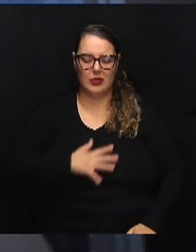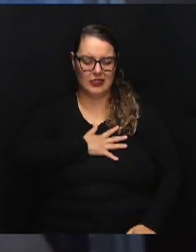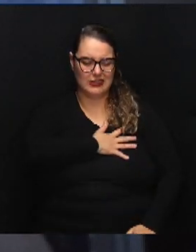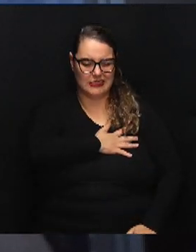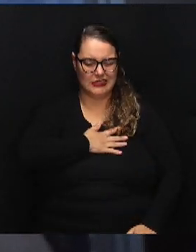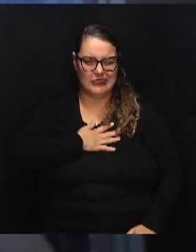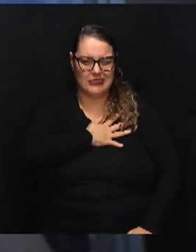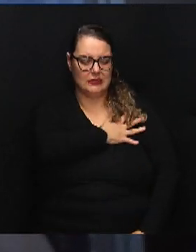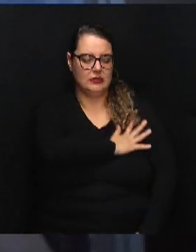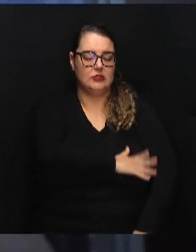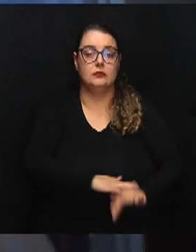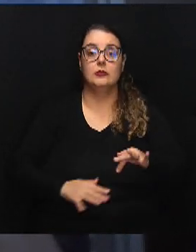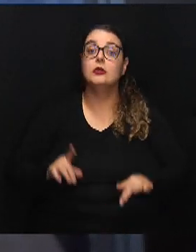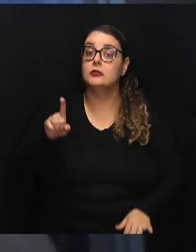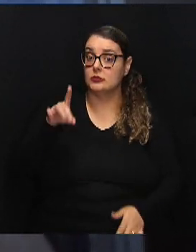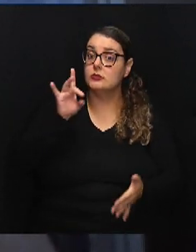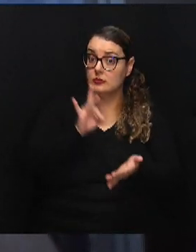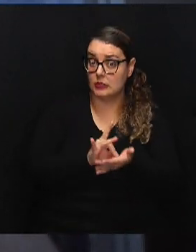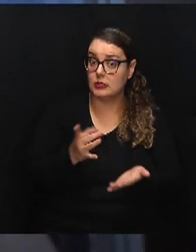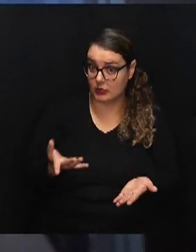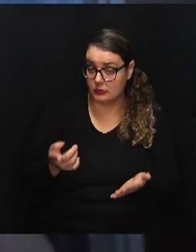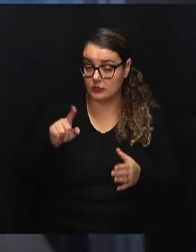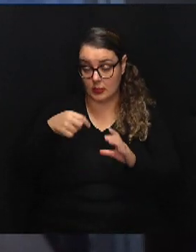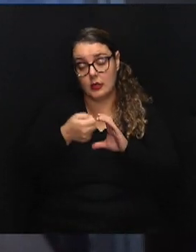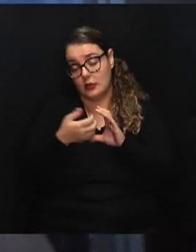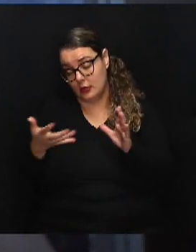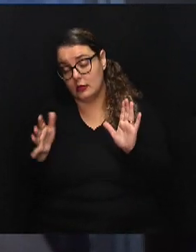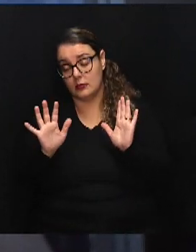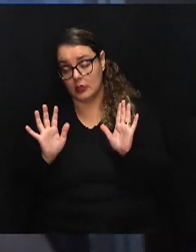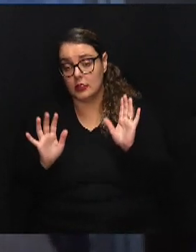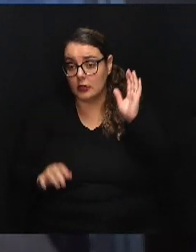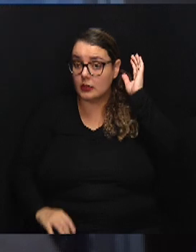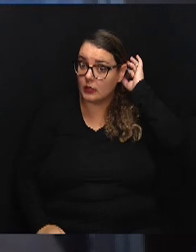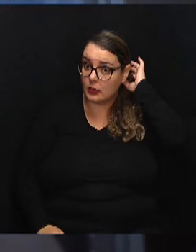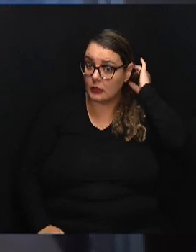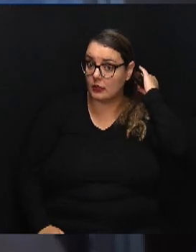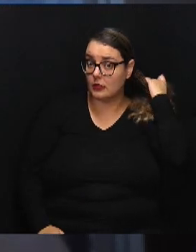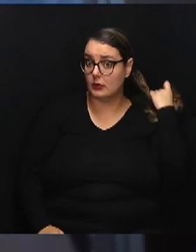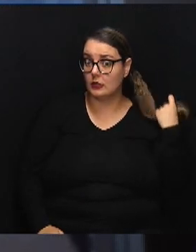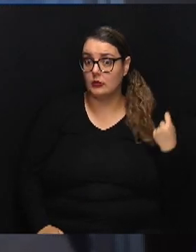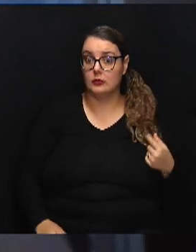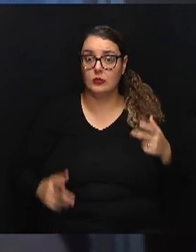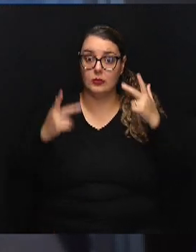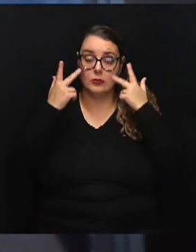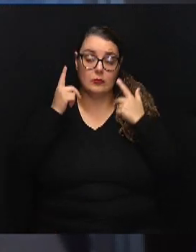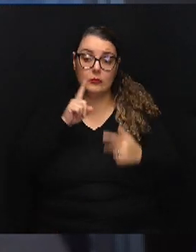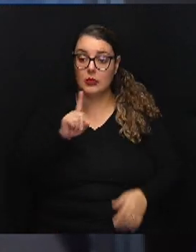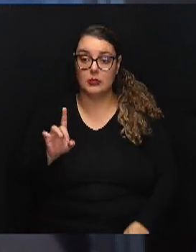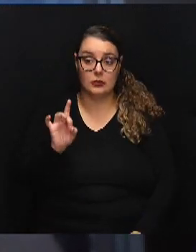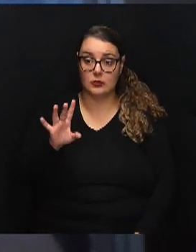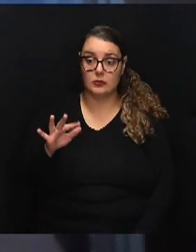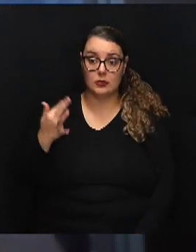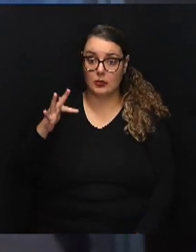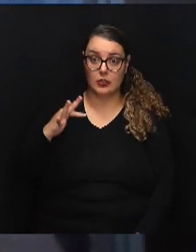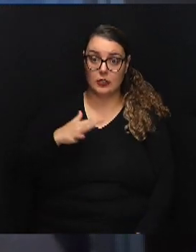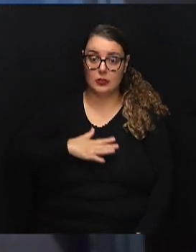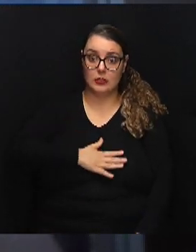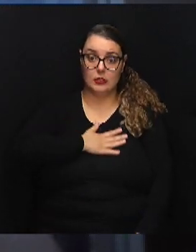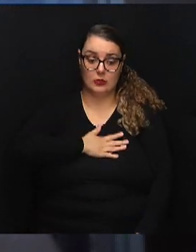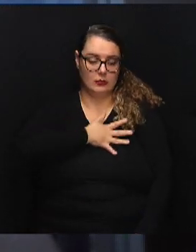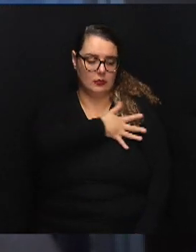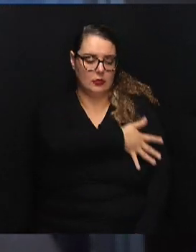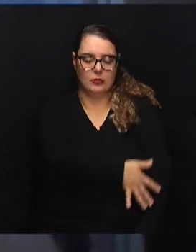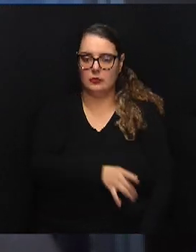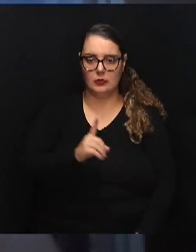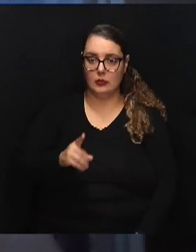esquerdo. De fato, é uma característica comum, mas não só a dor no peito que vai para o braço esquerdo. Eu